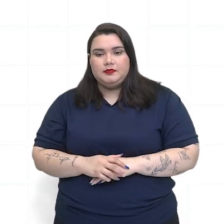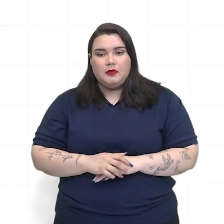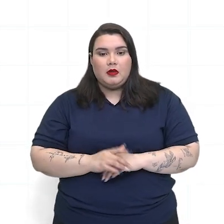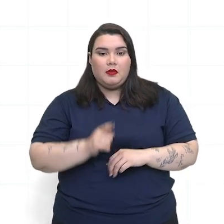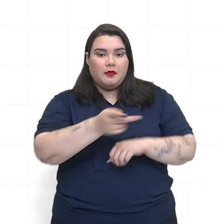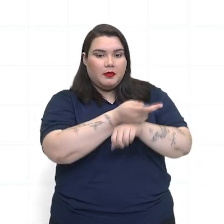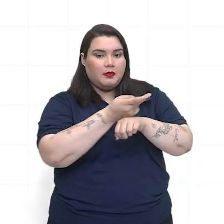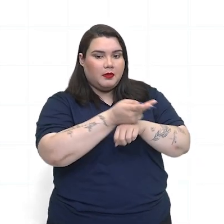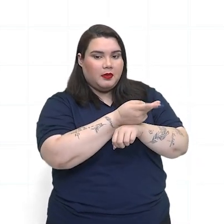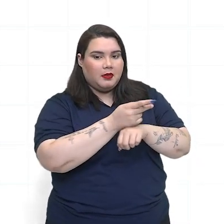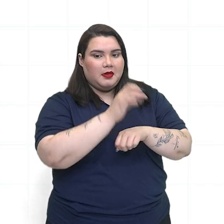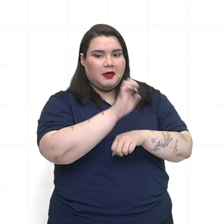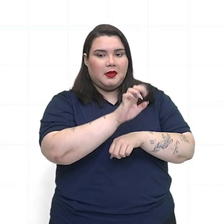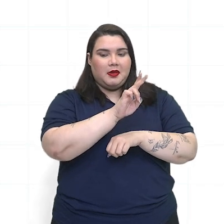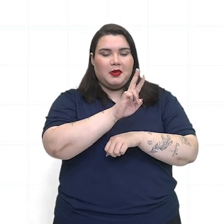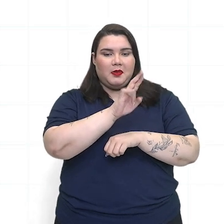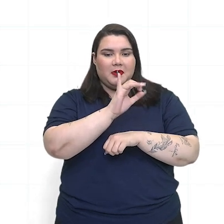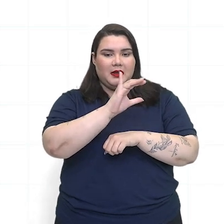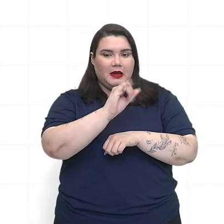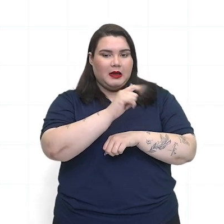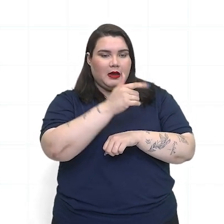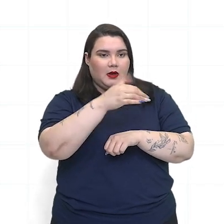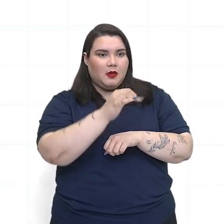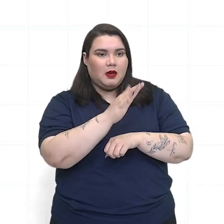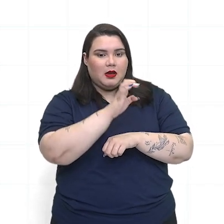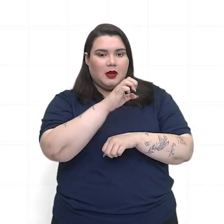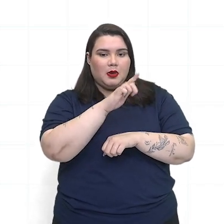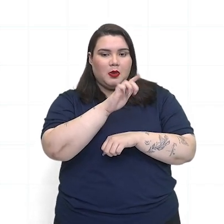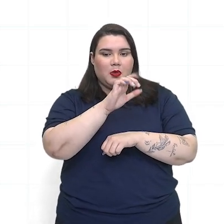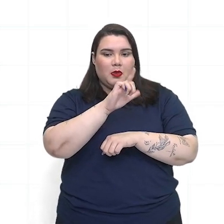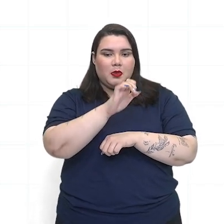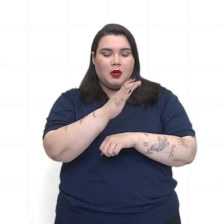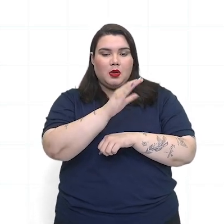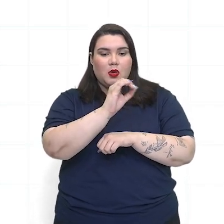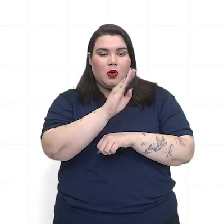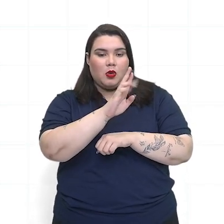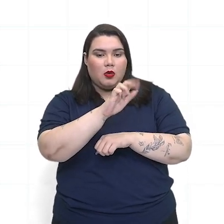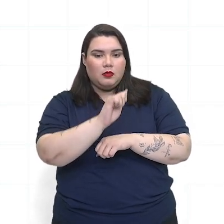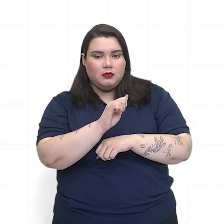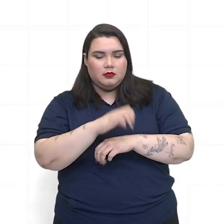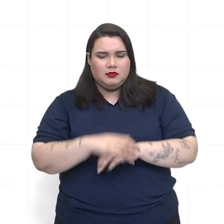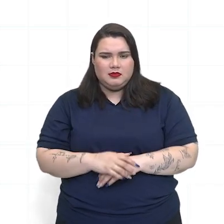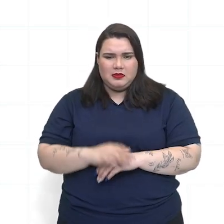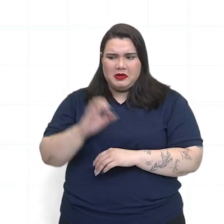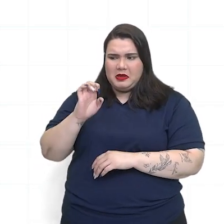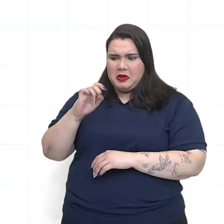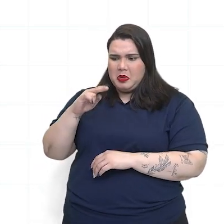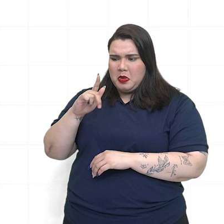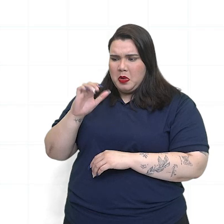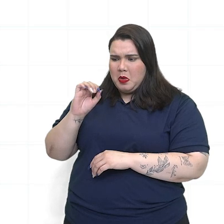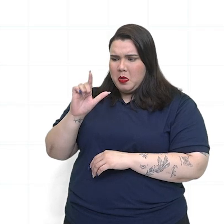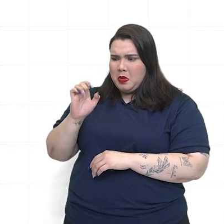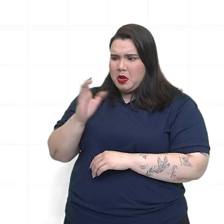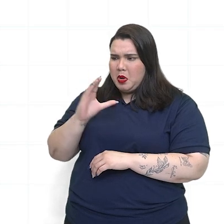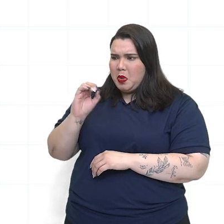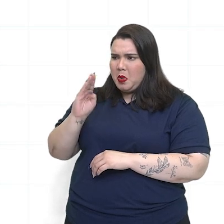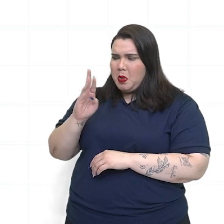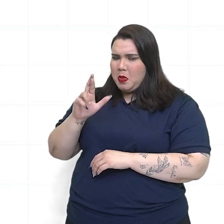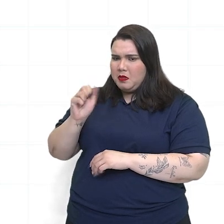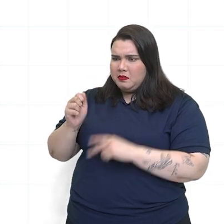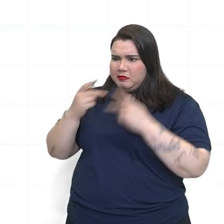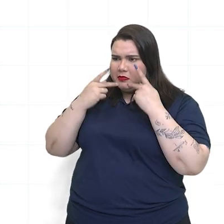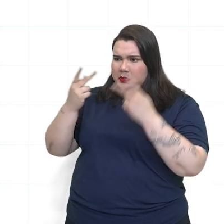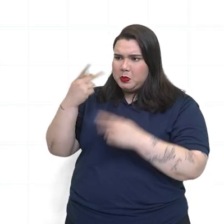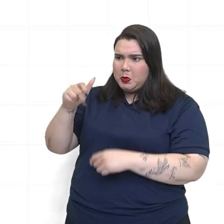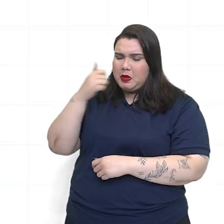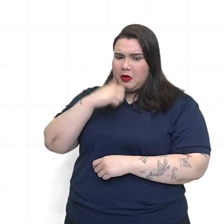vá procurar Euricão, engole cobra. Euricão responde, engole cobra é a mãe. Não lhe